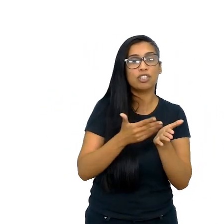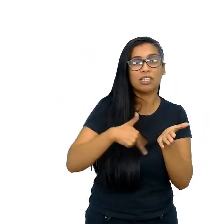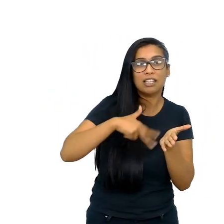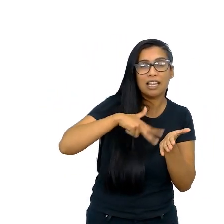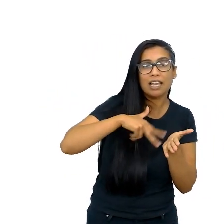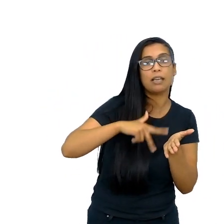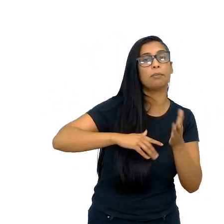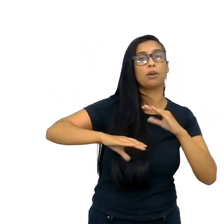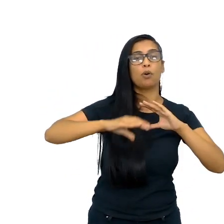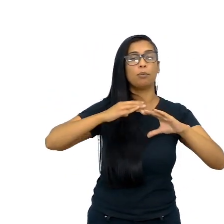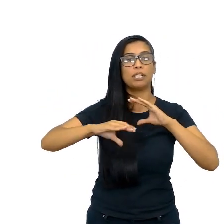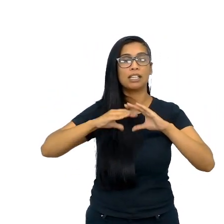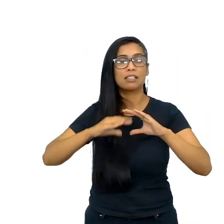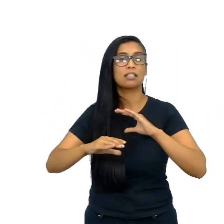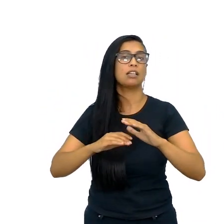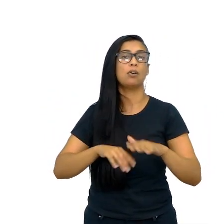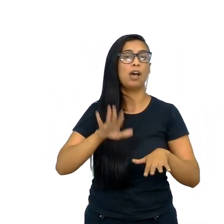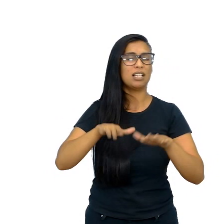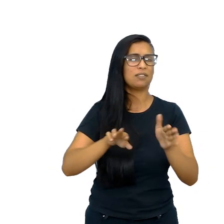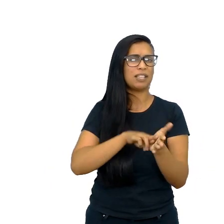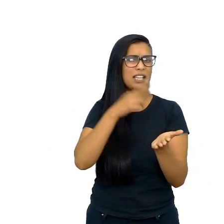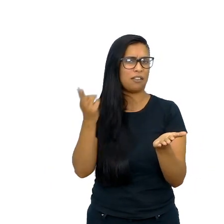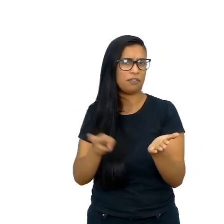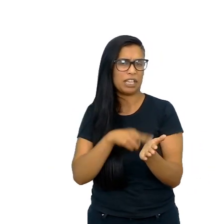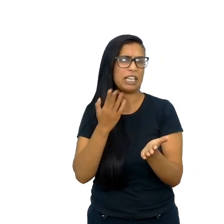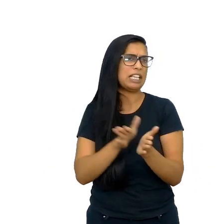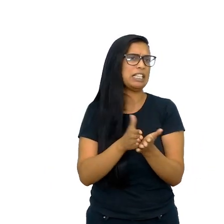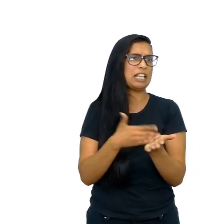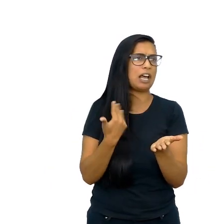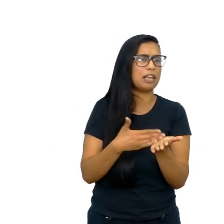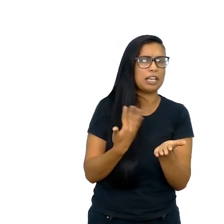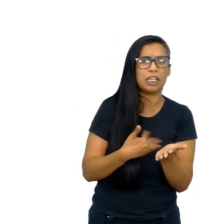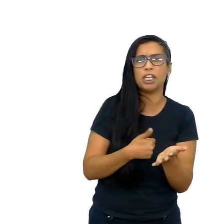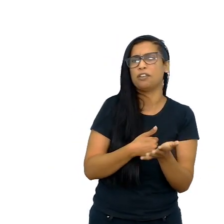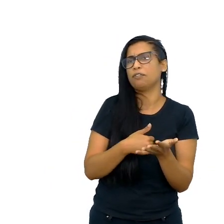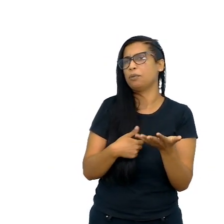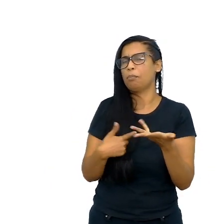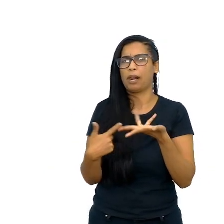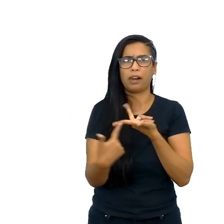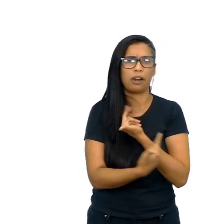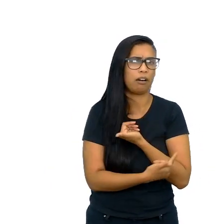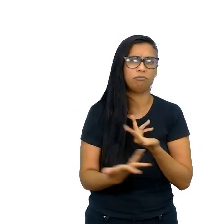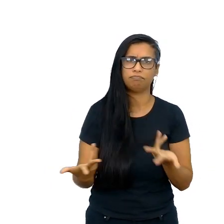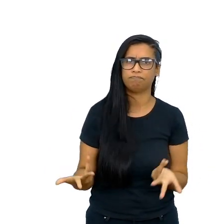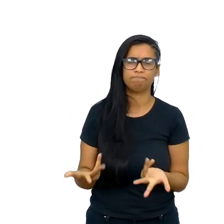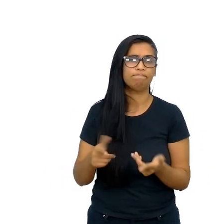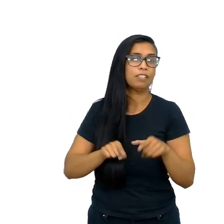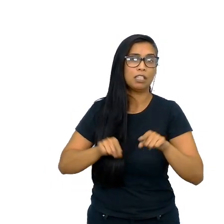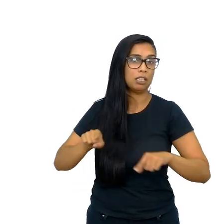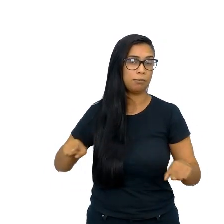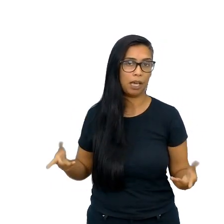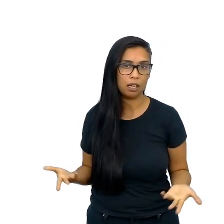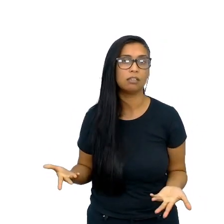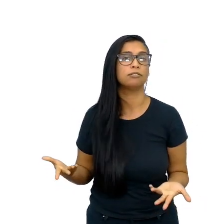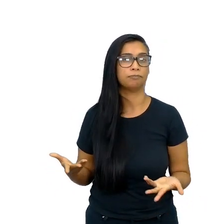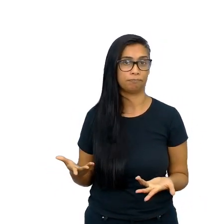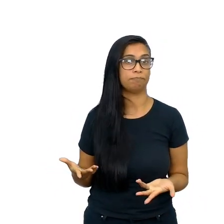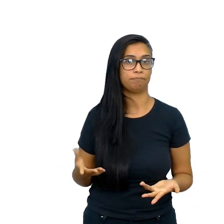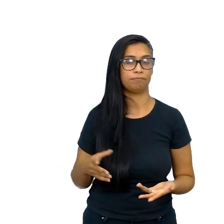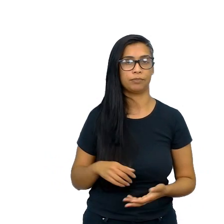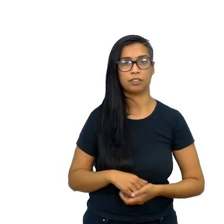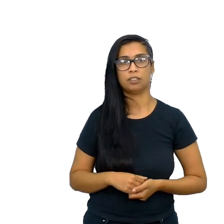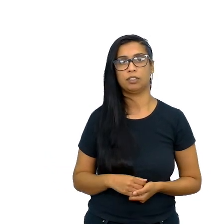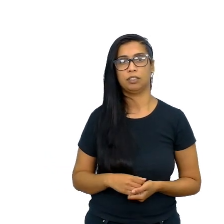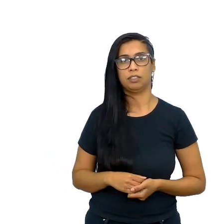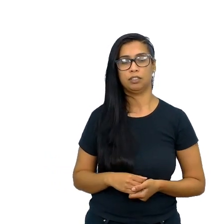pode ser um livro, pode ser uma revista, ele já observa que esses textos estão vinculando, né, e dispostos assim,